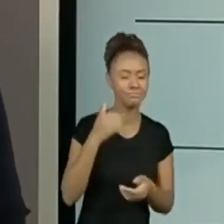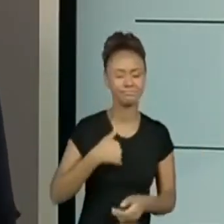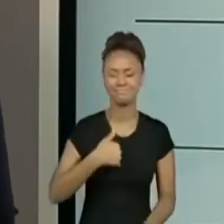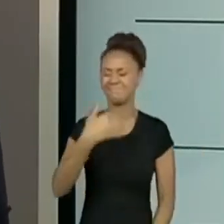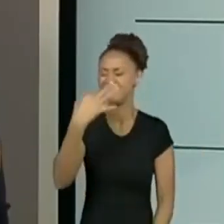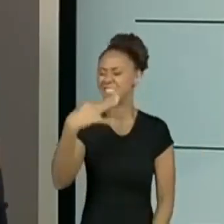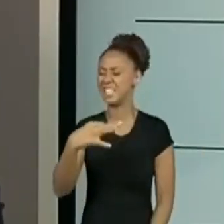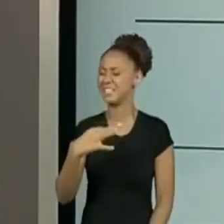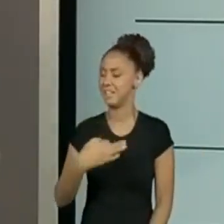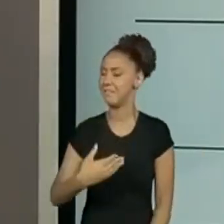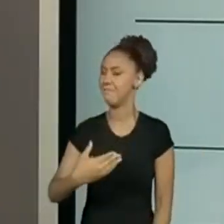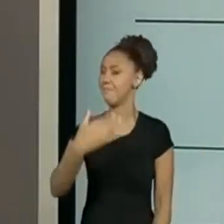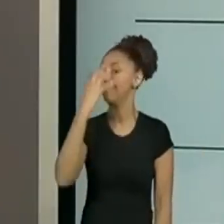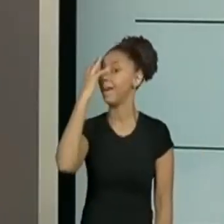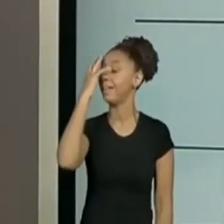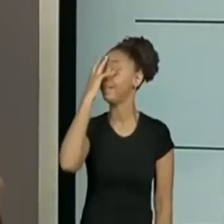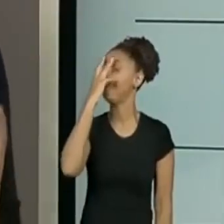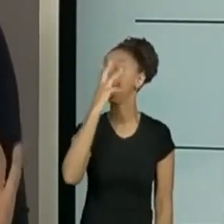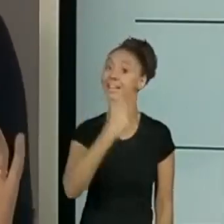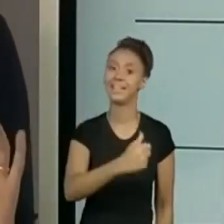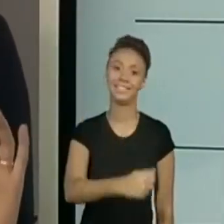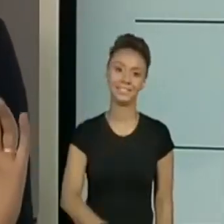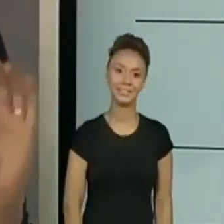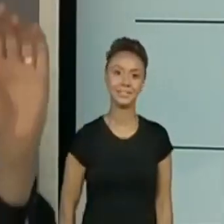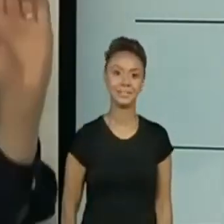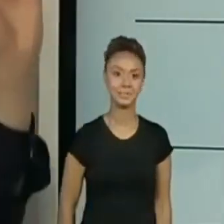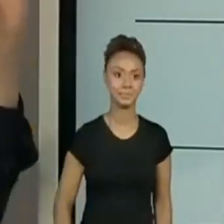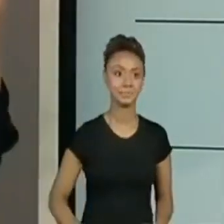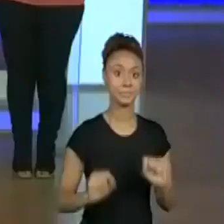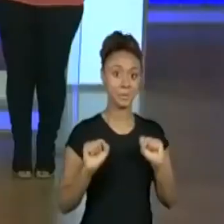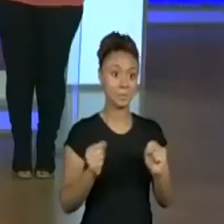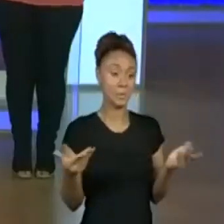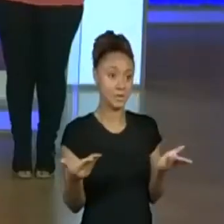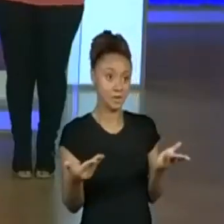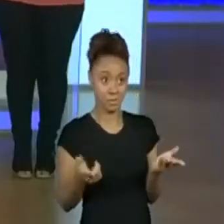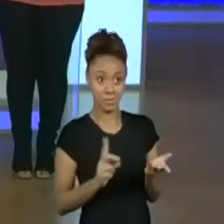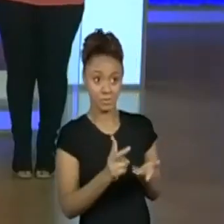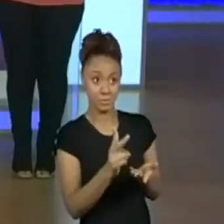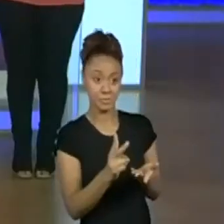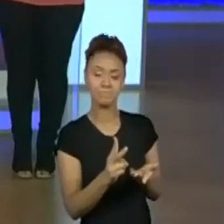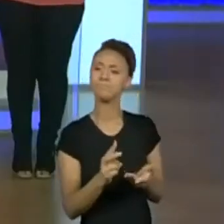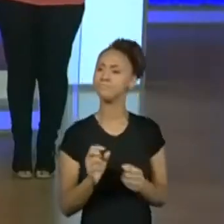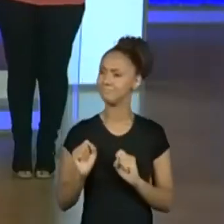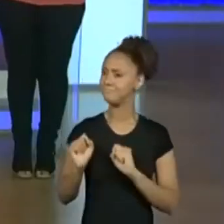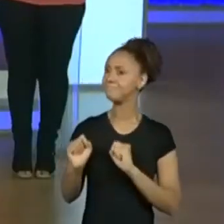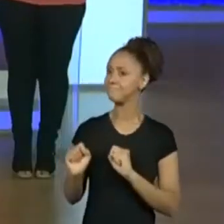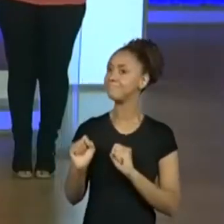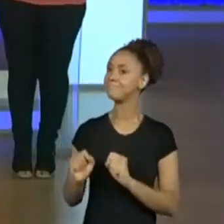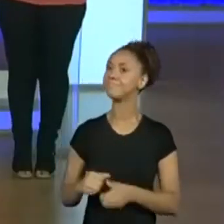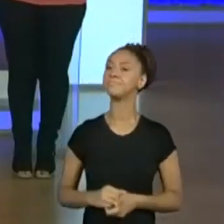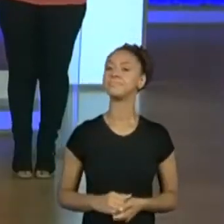ficar lindíssimo. Professora Vivi, podemos continuar? Sim.